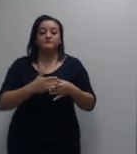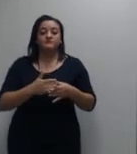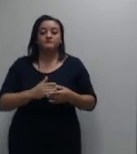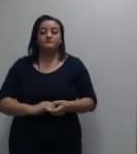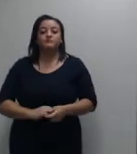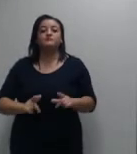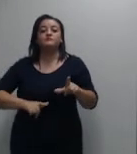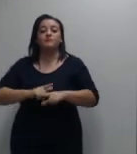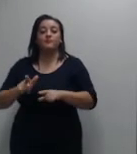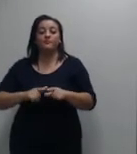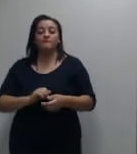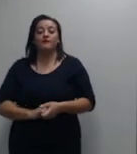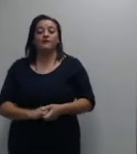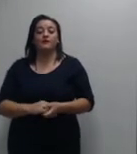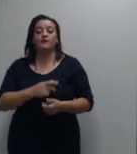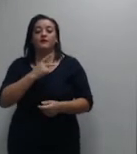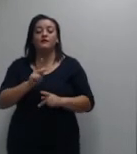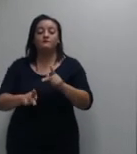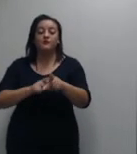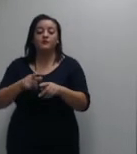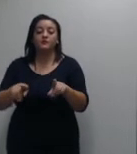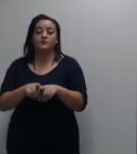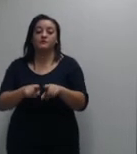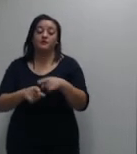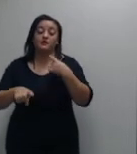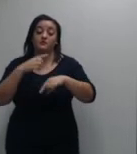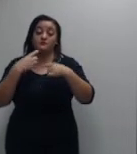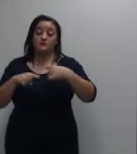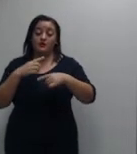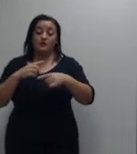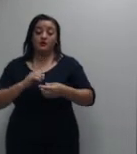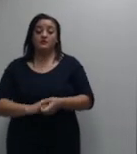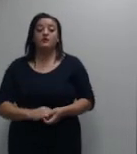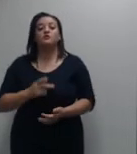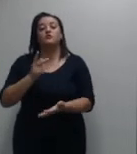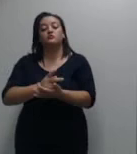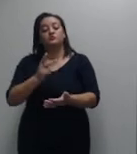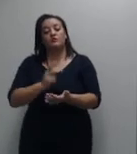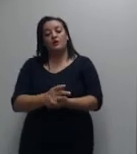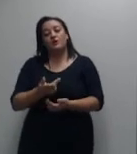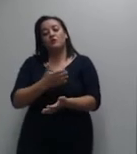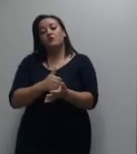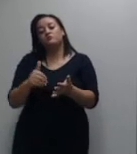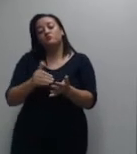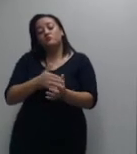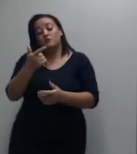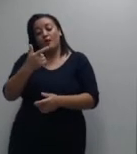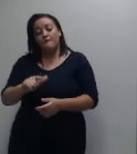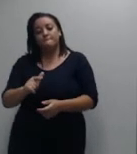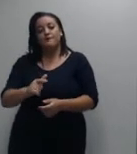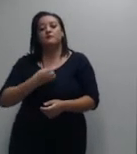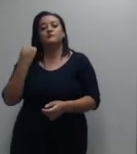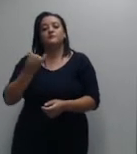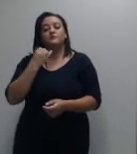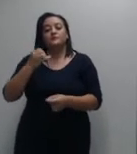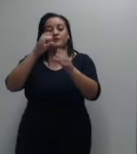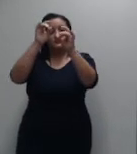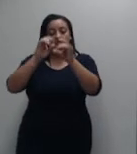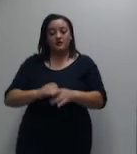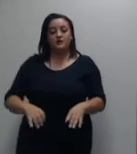gestor público e tal debate vai continuar com tudo repito importa destacar